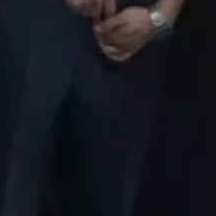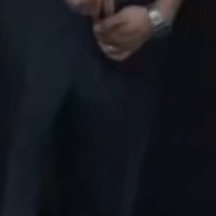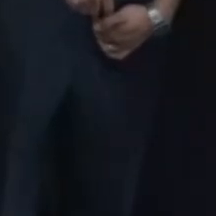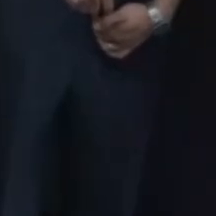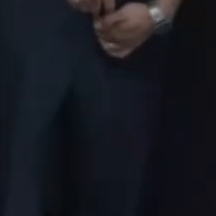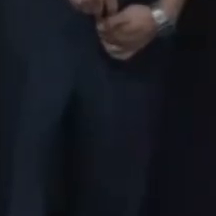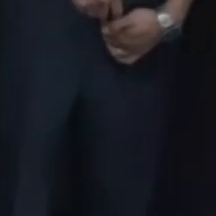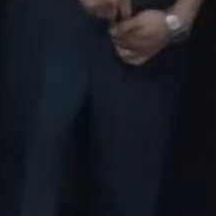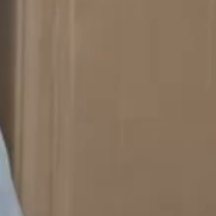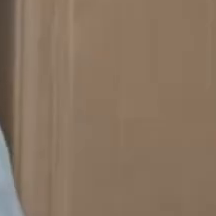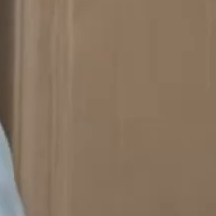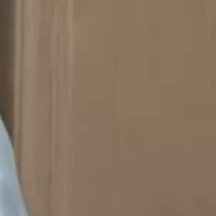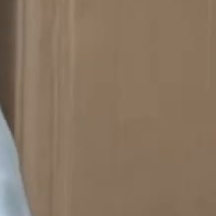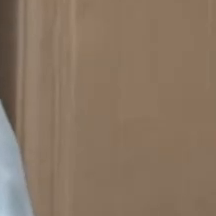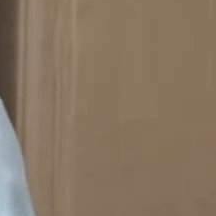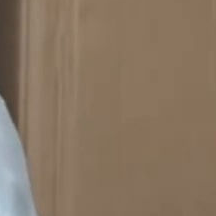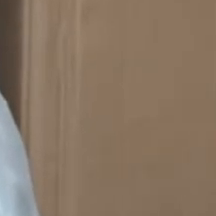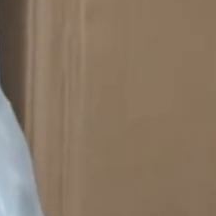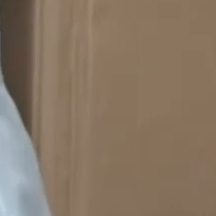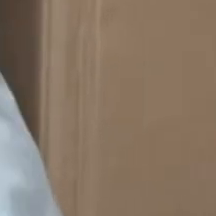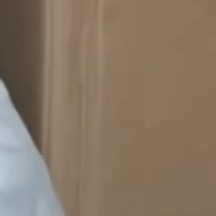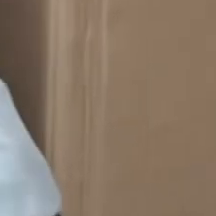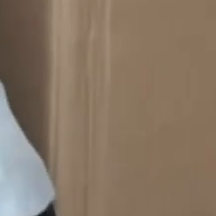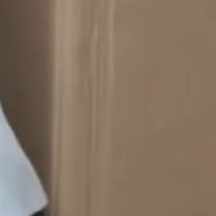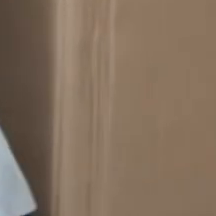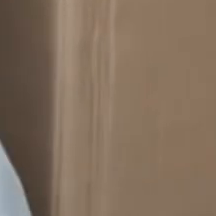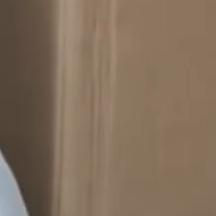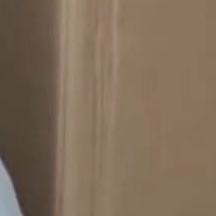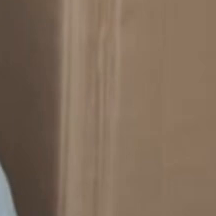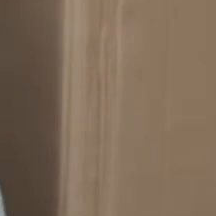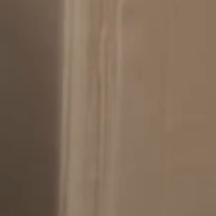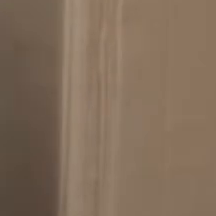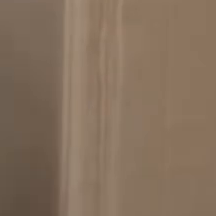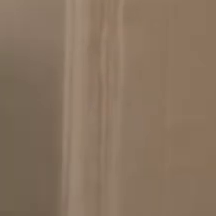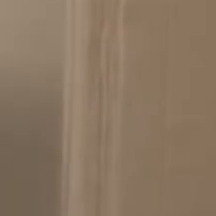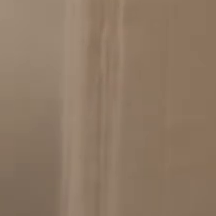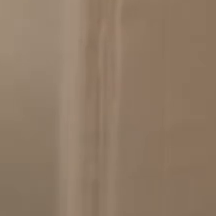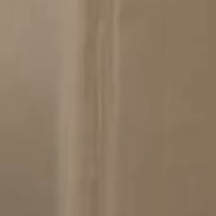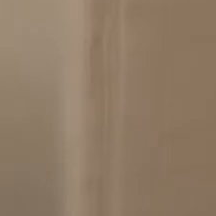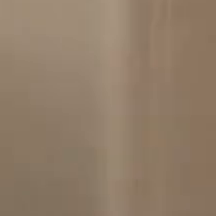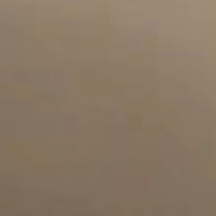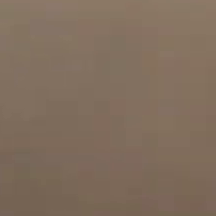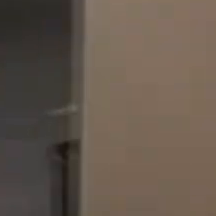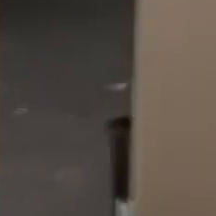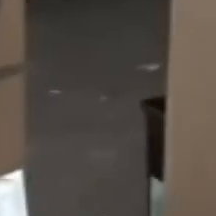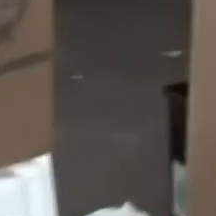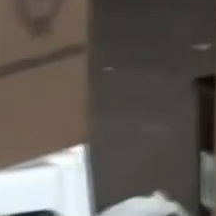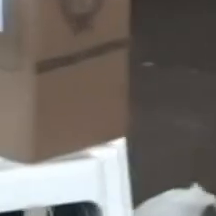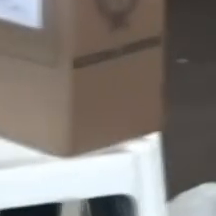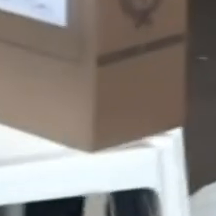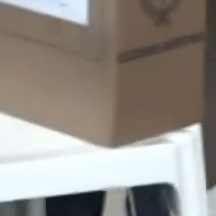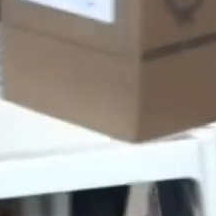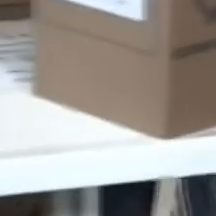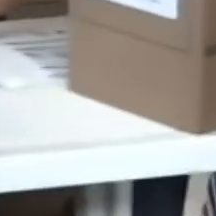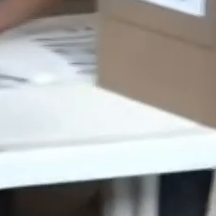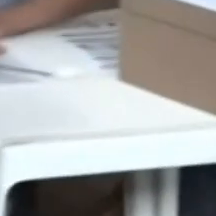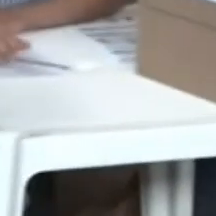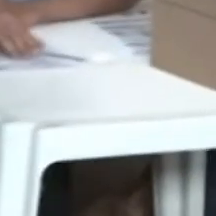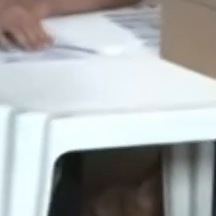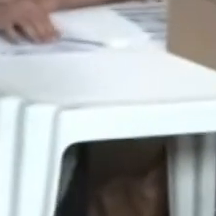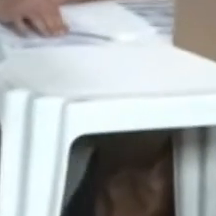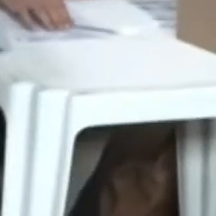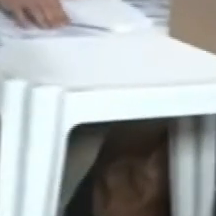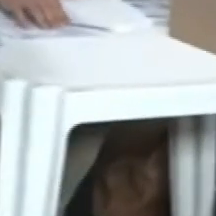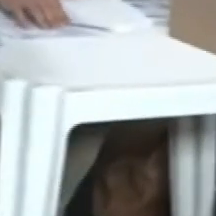vice-presidente da Argentina, Cristina Kirchner, é de se desvincular dessa esquerda mais tradicional da Argentina,